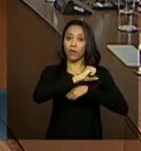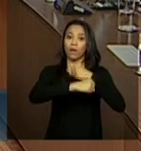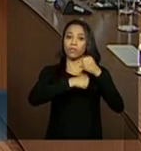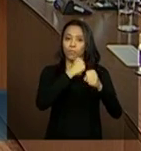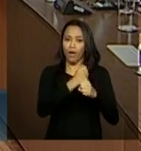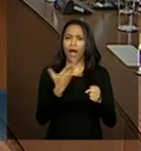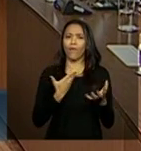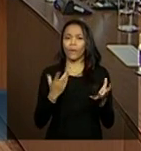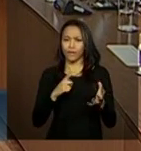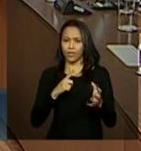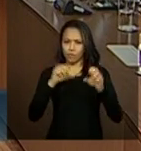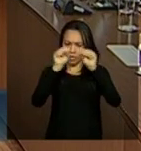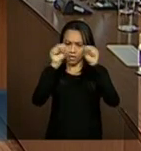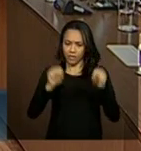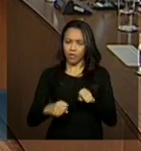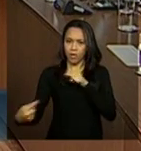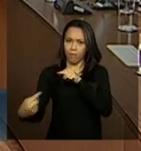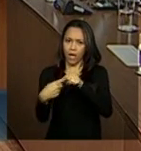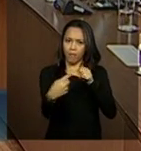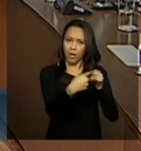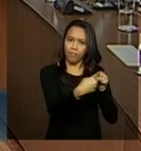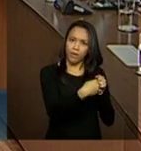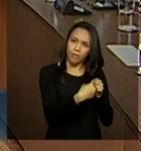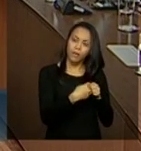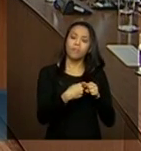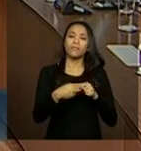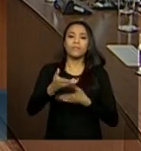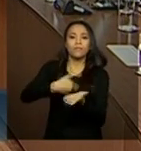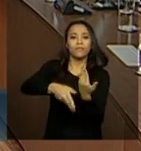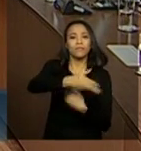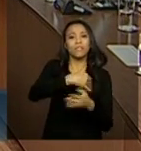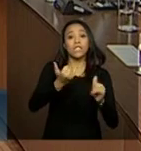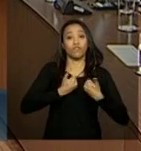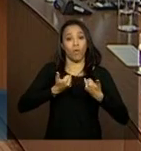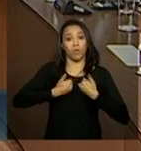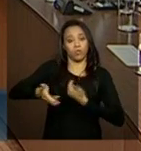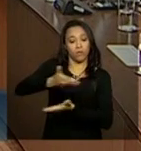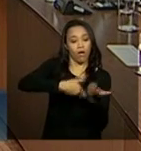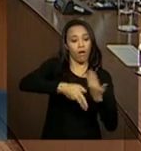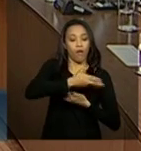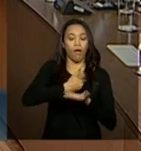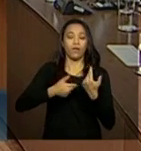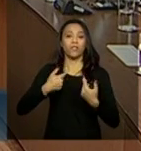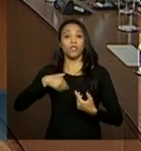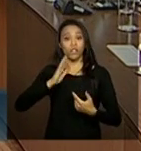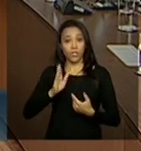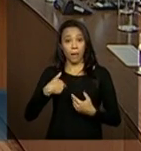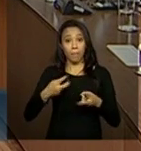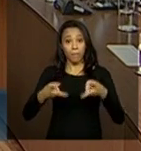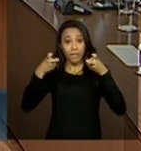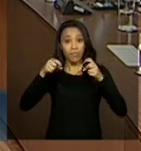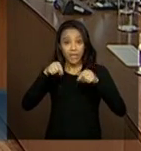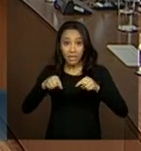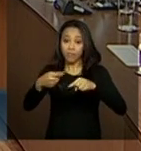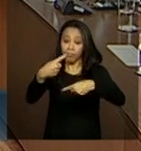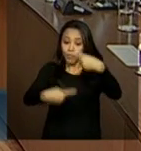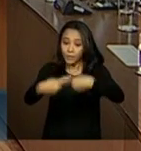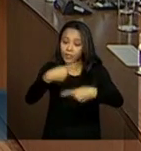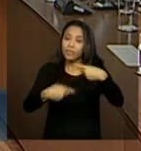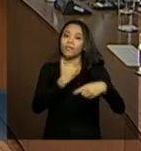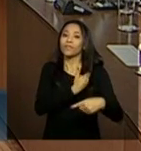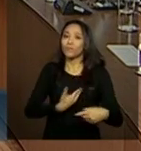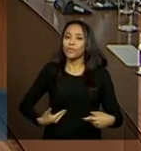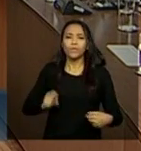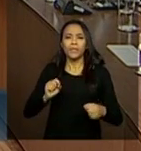sistemas integrados, lavoura, pecuária, floresta. Nós já começamos a perceber o impacto dessa política, né? Política pública